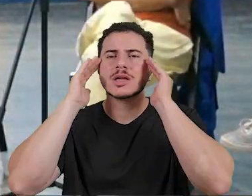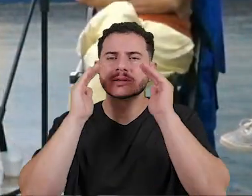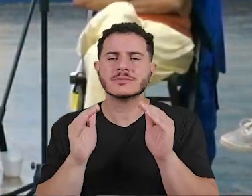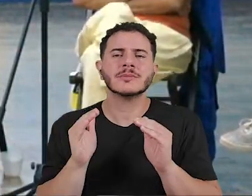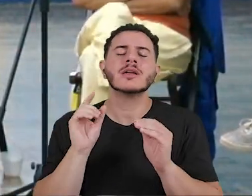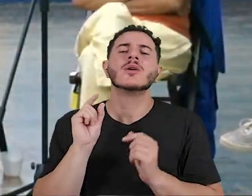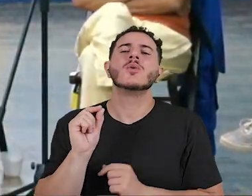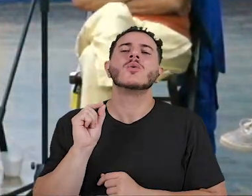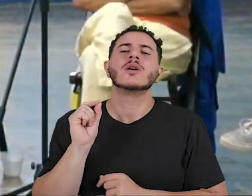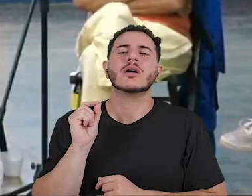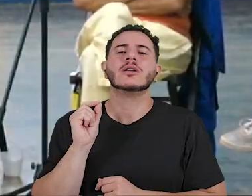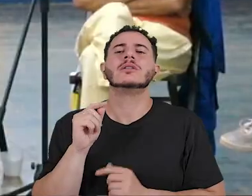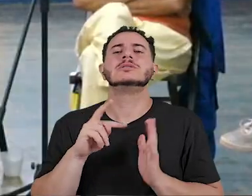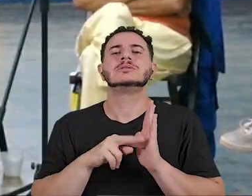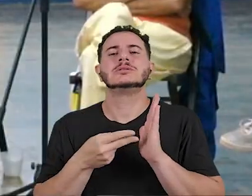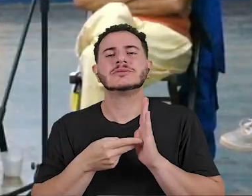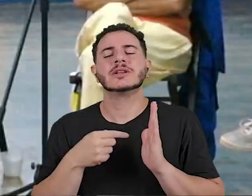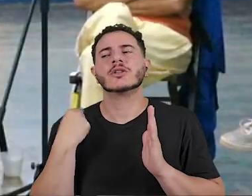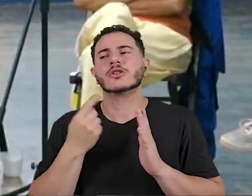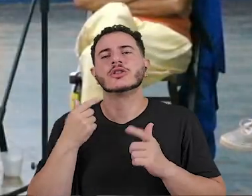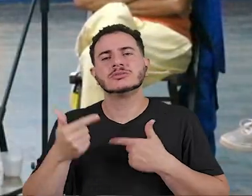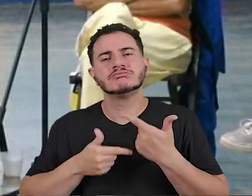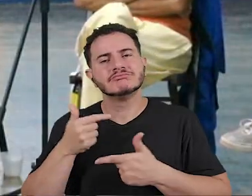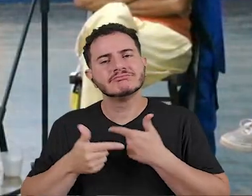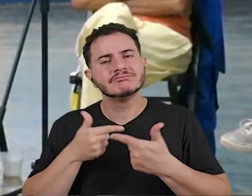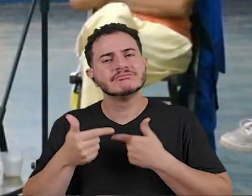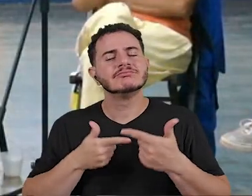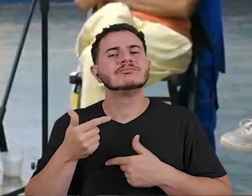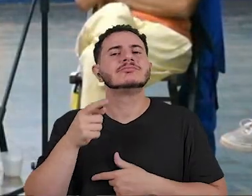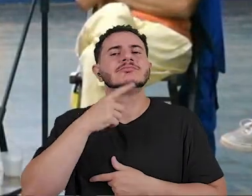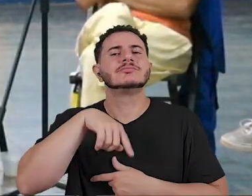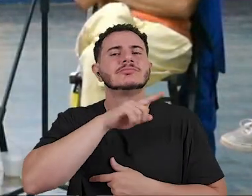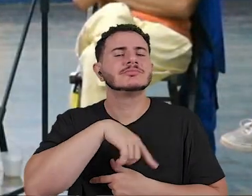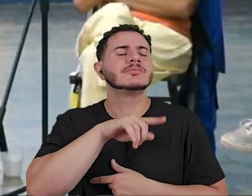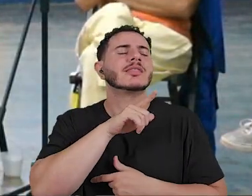extraiu não raiz, nunca teve divergência de nação.